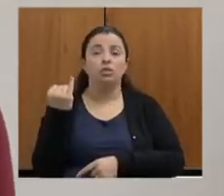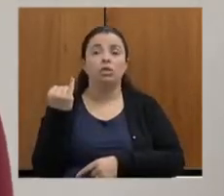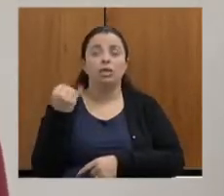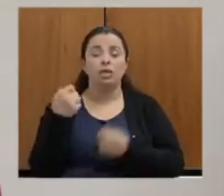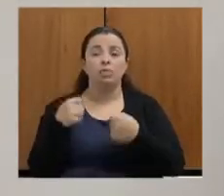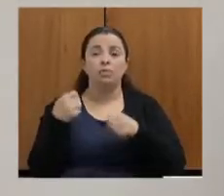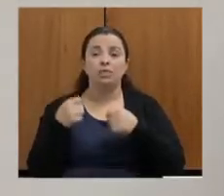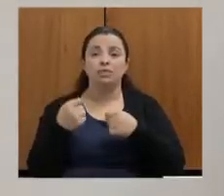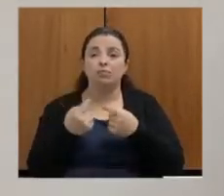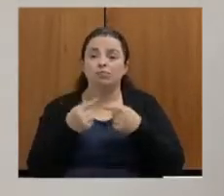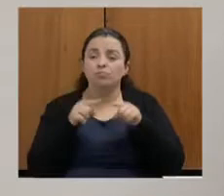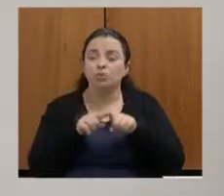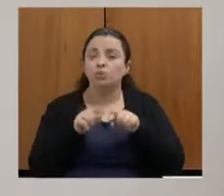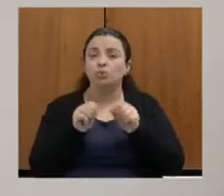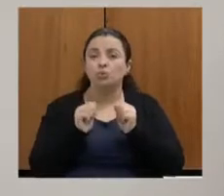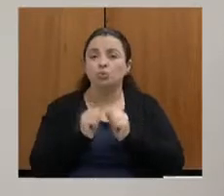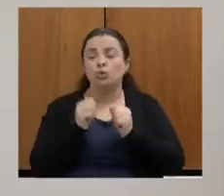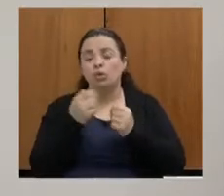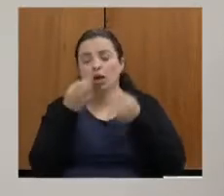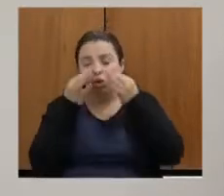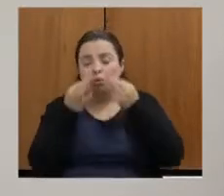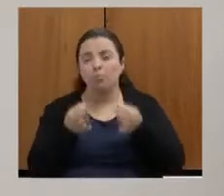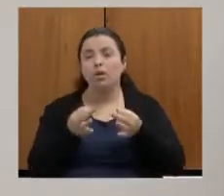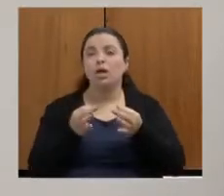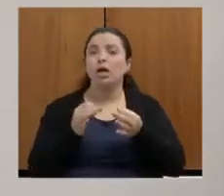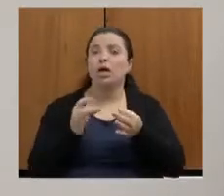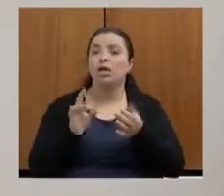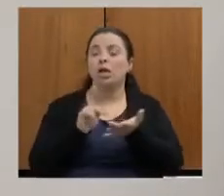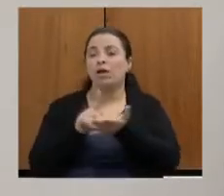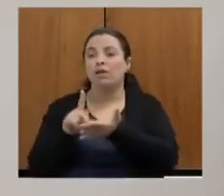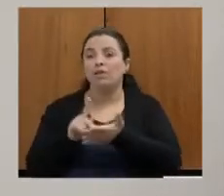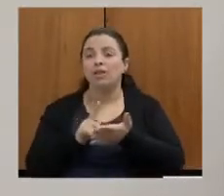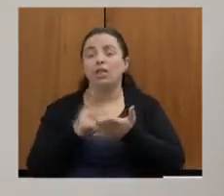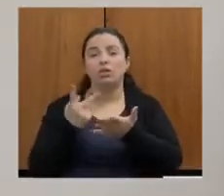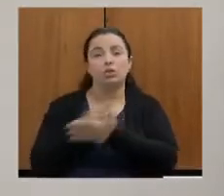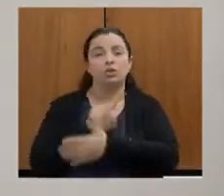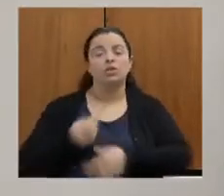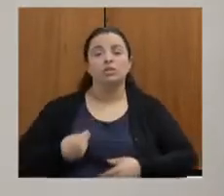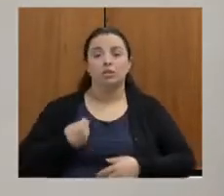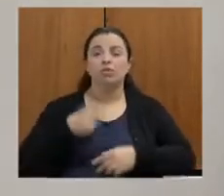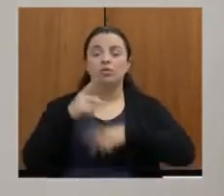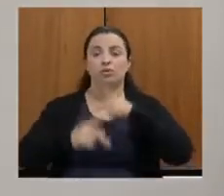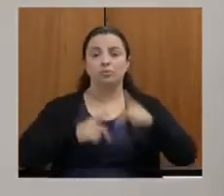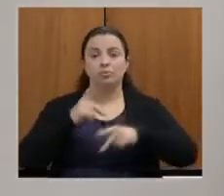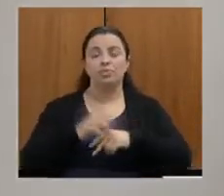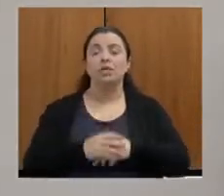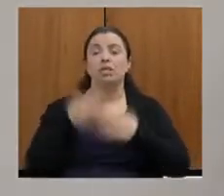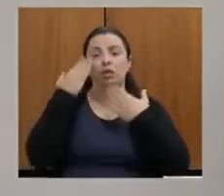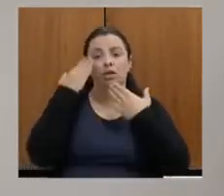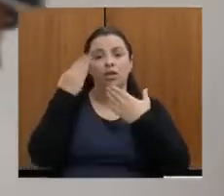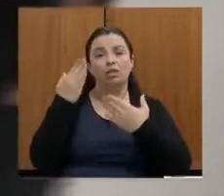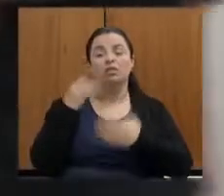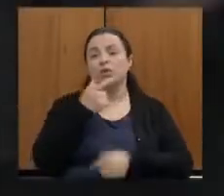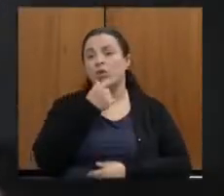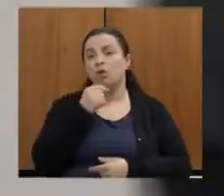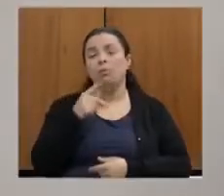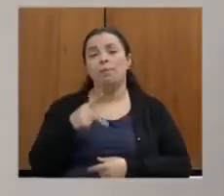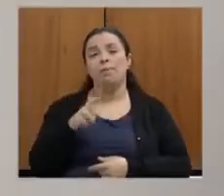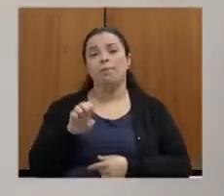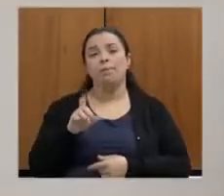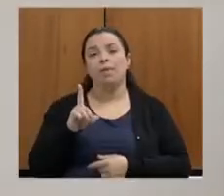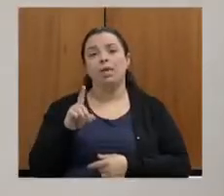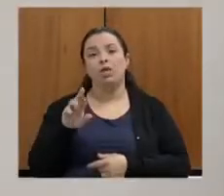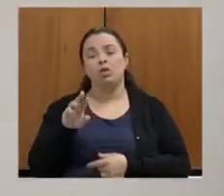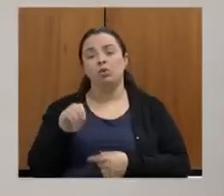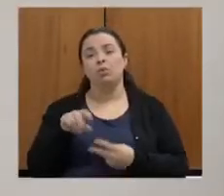necessidades EA realidade da população tão agradecer o Pedro que é o superintendente de controle externo e também o Alex